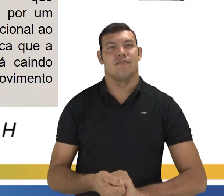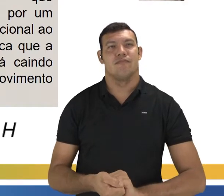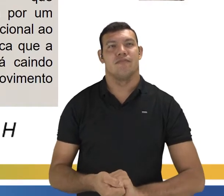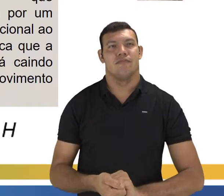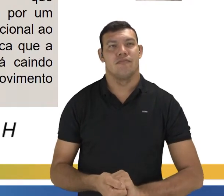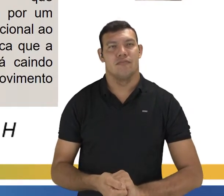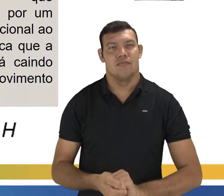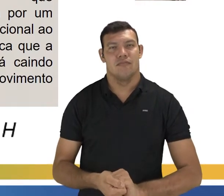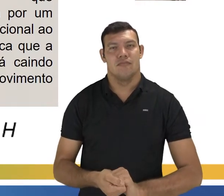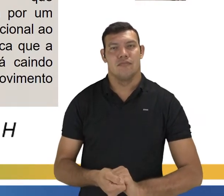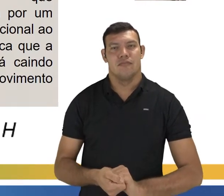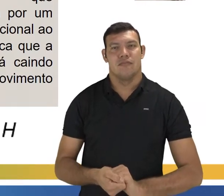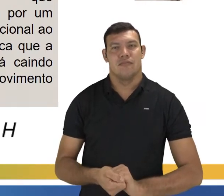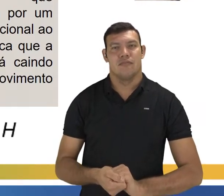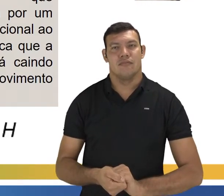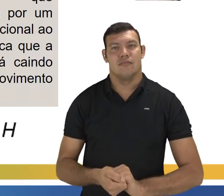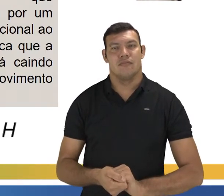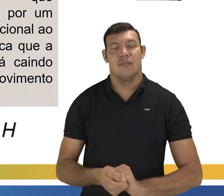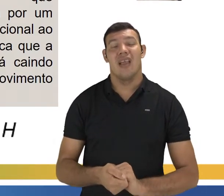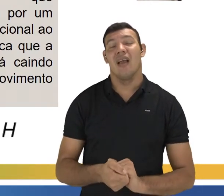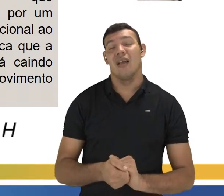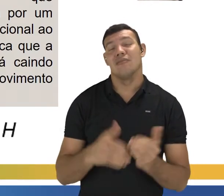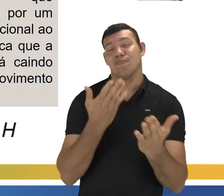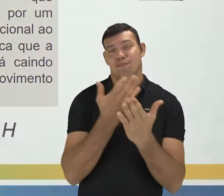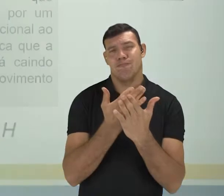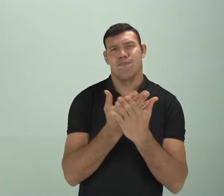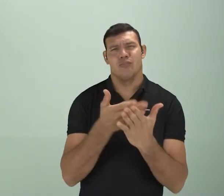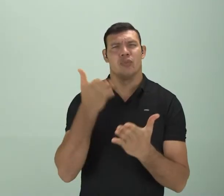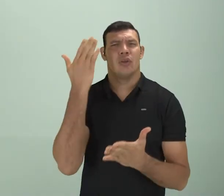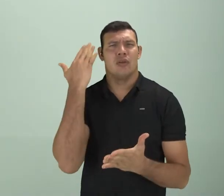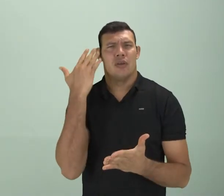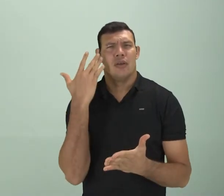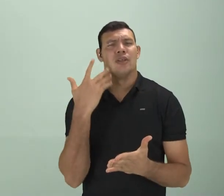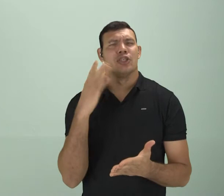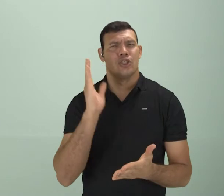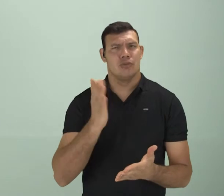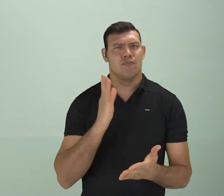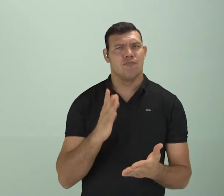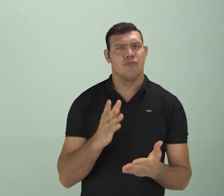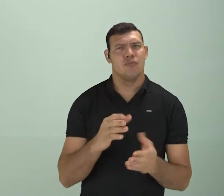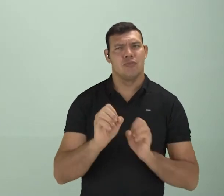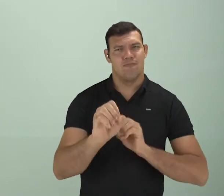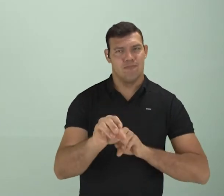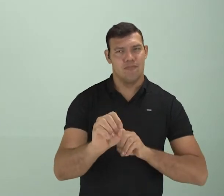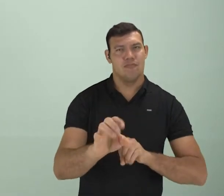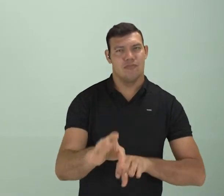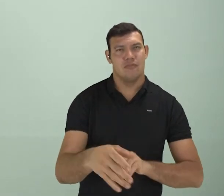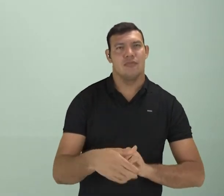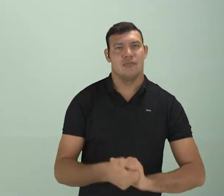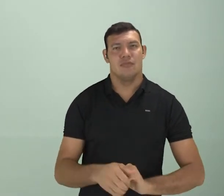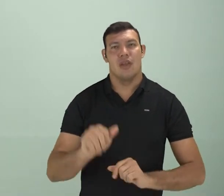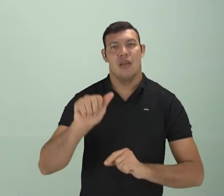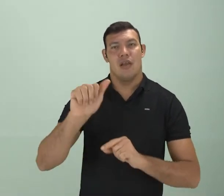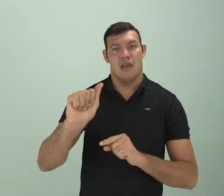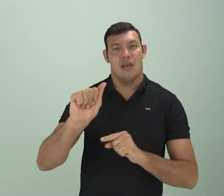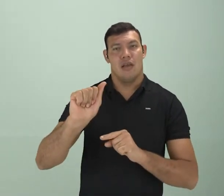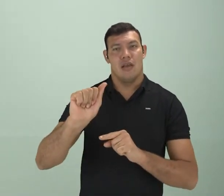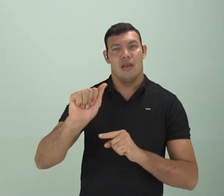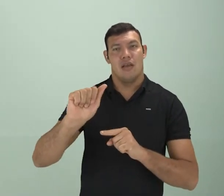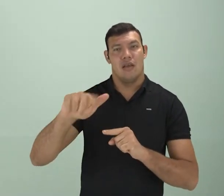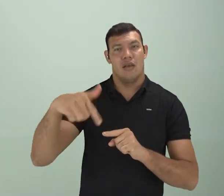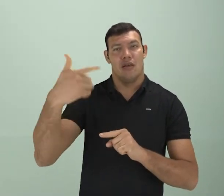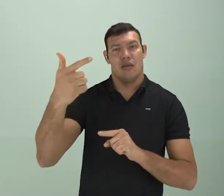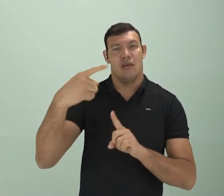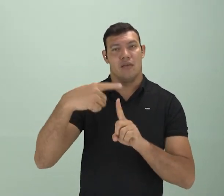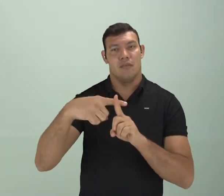é derivada da equação de torricelli nós havíamos a equação de torricelli na no inclusive na nossa aula anterior lembrando que